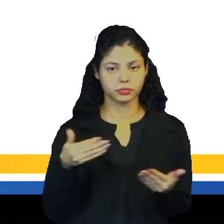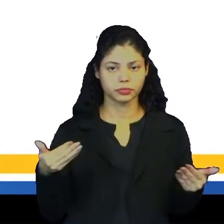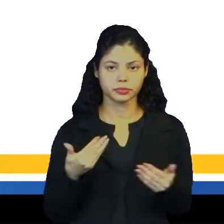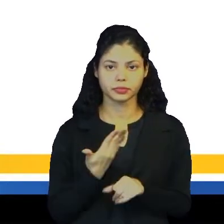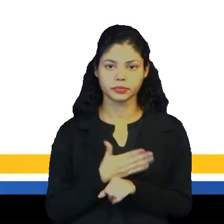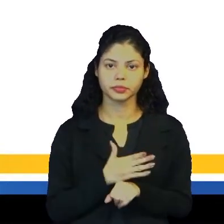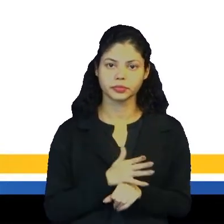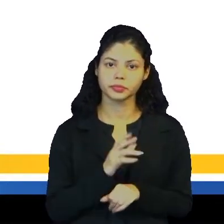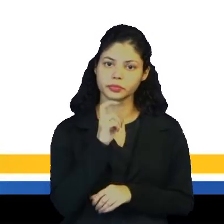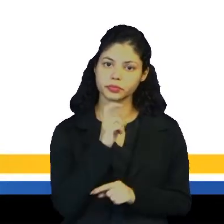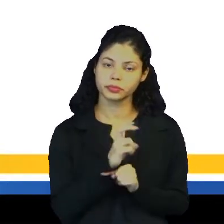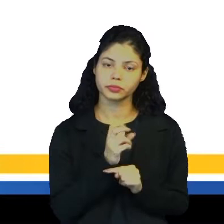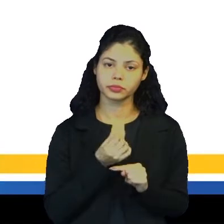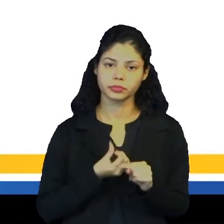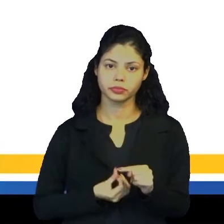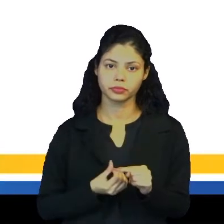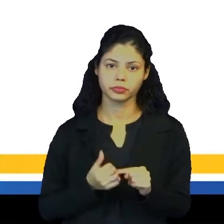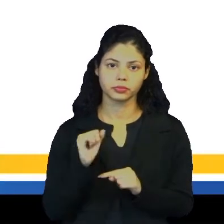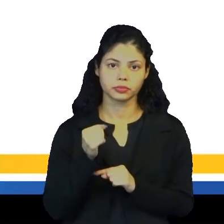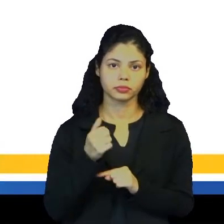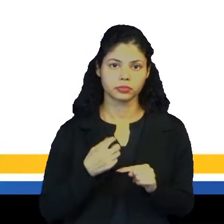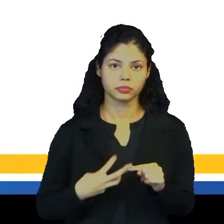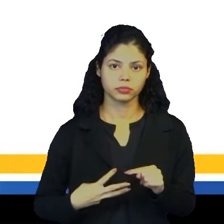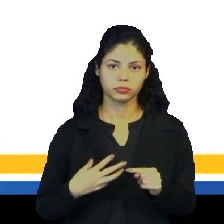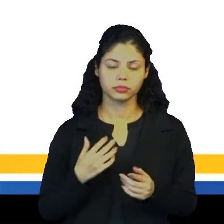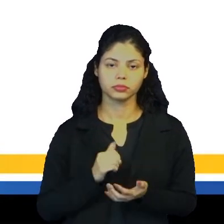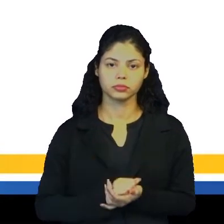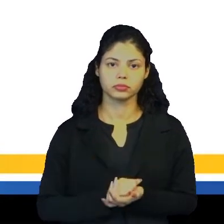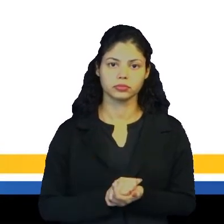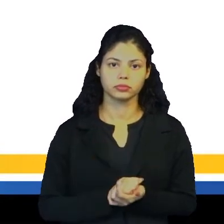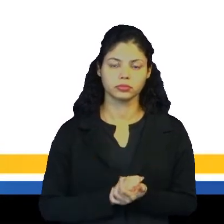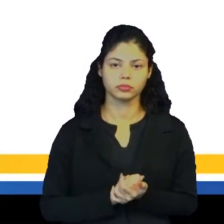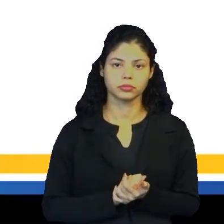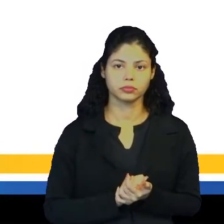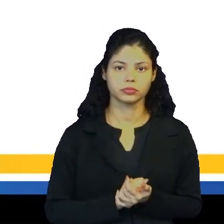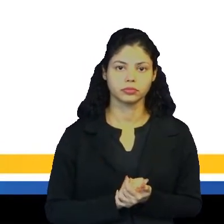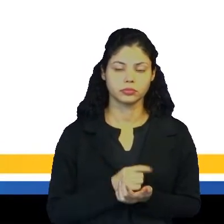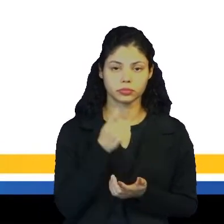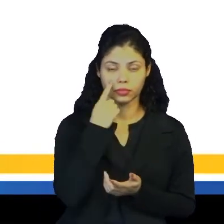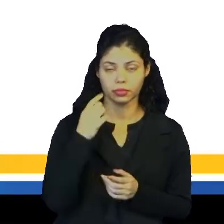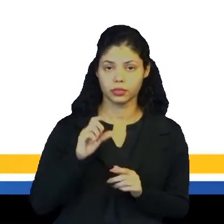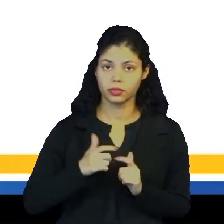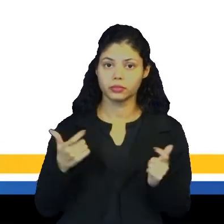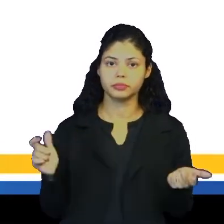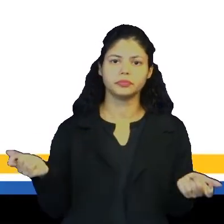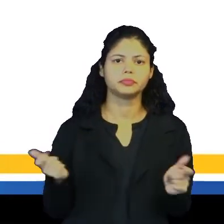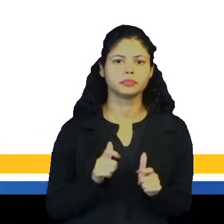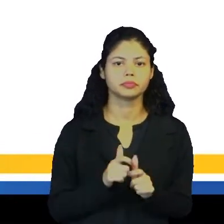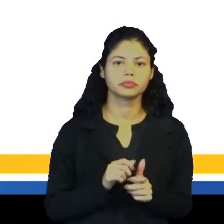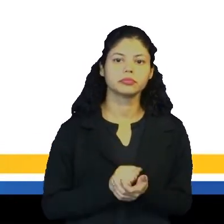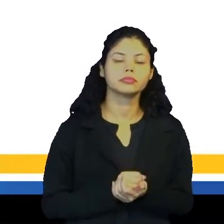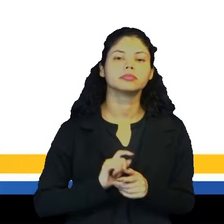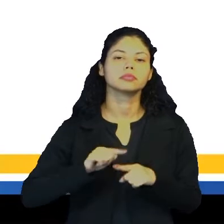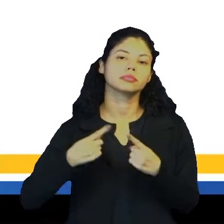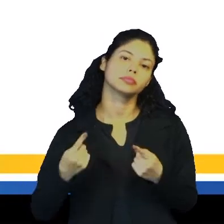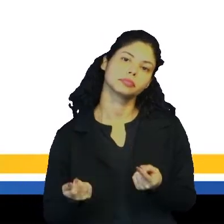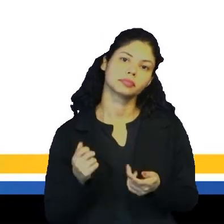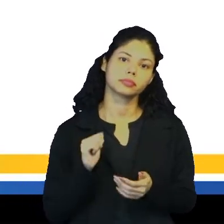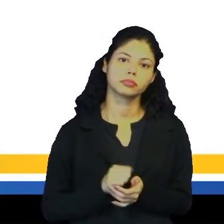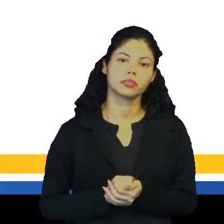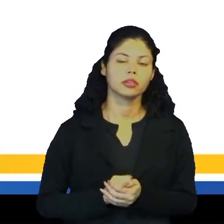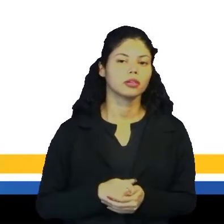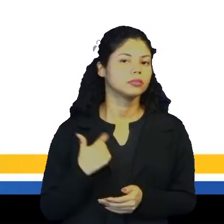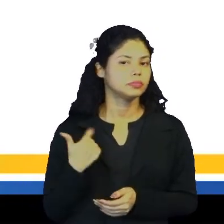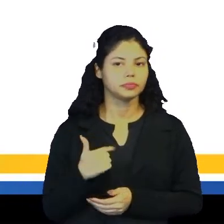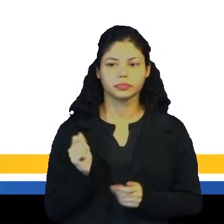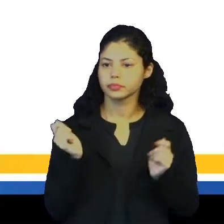prática. 5/6 e 8/3. Vamos verificar quem é o maior, quem é o menor. Mas eles